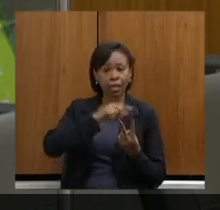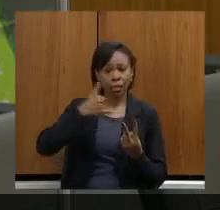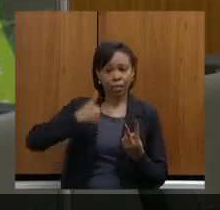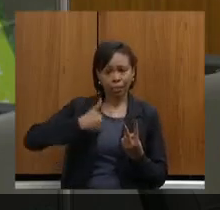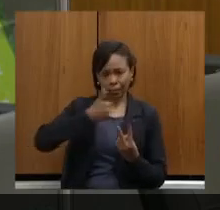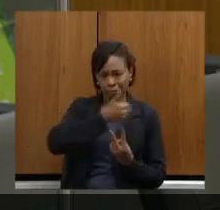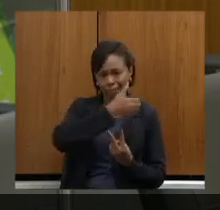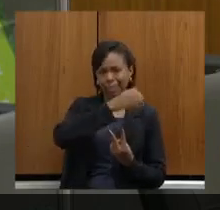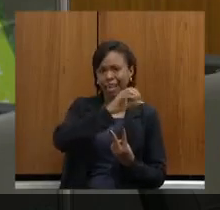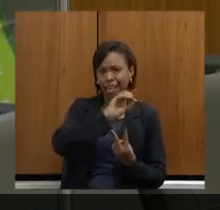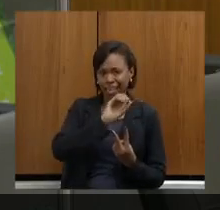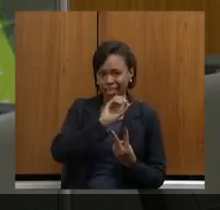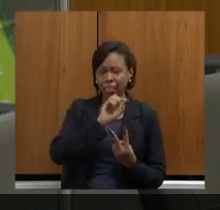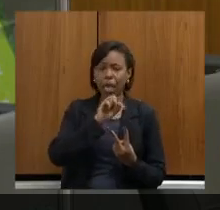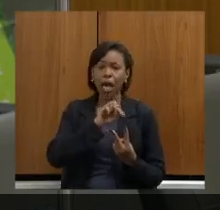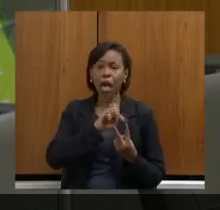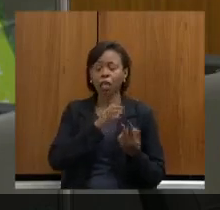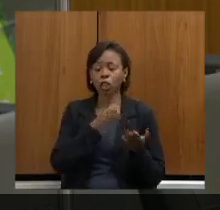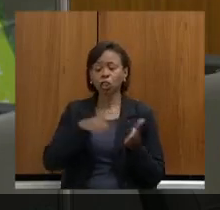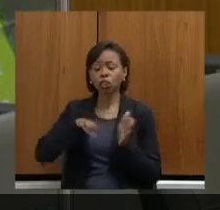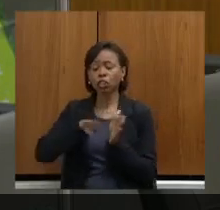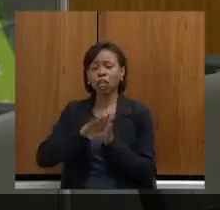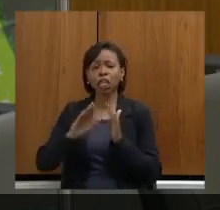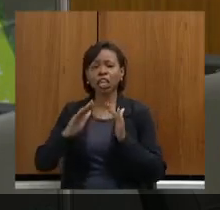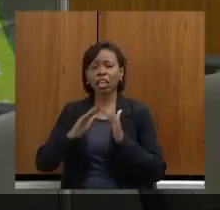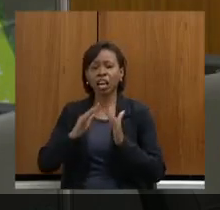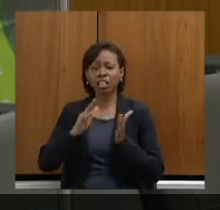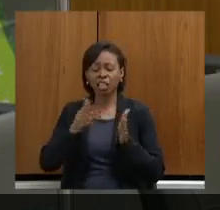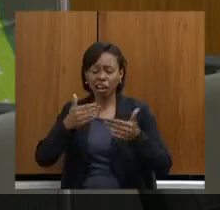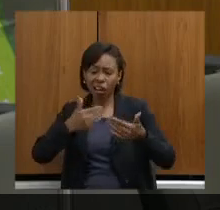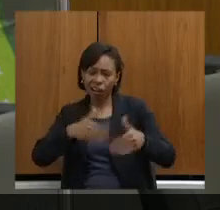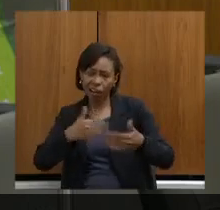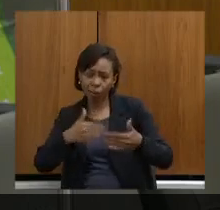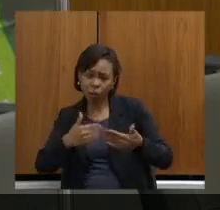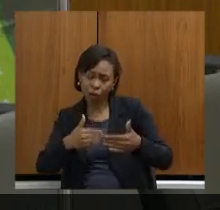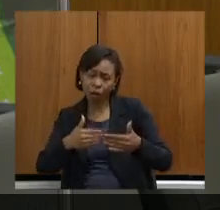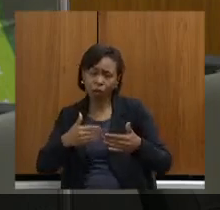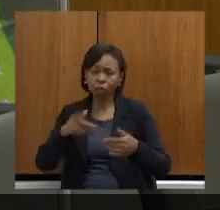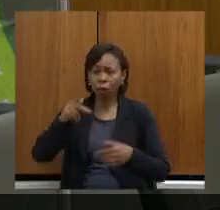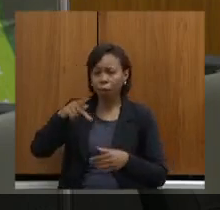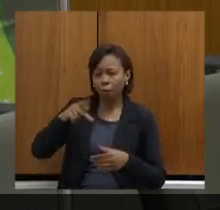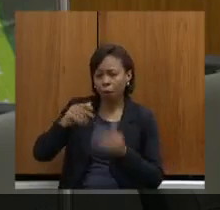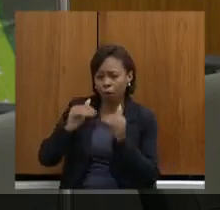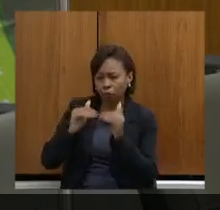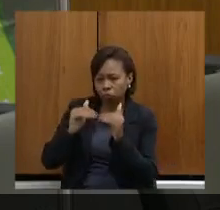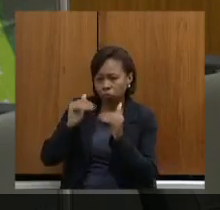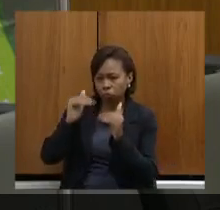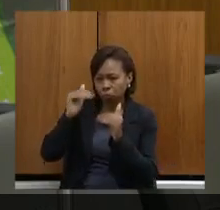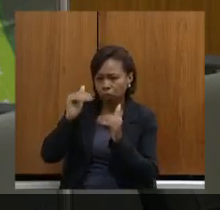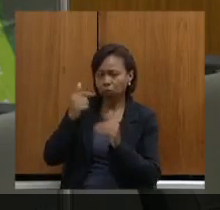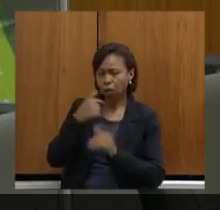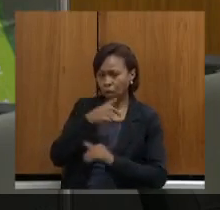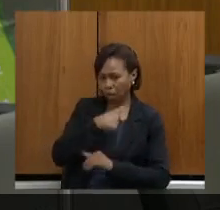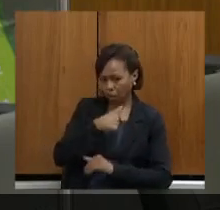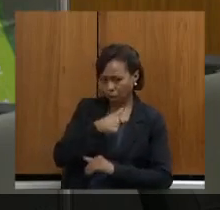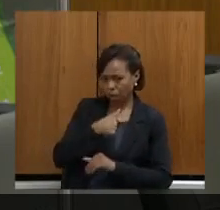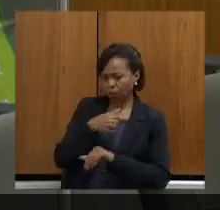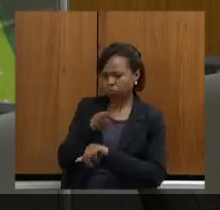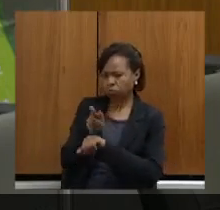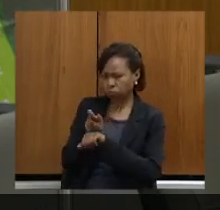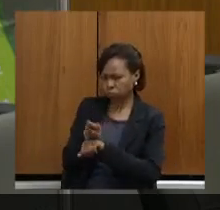por vezes chega lá em casa numa prova tirando a média um pouquinho acima eu vou lá e fiscalize